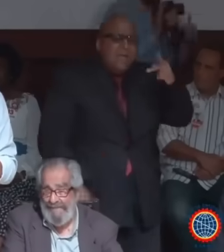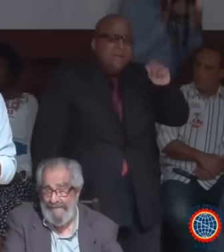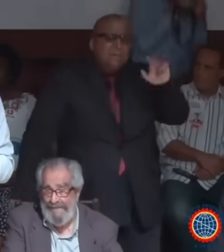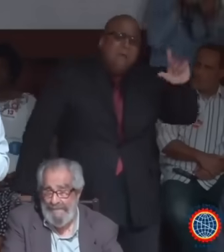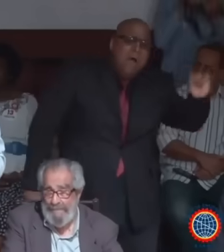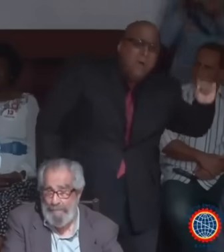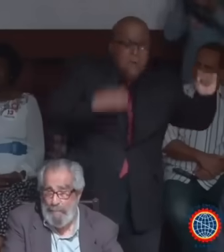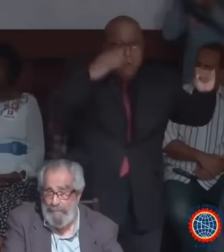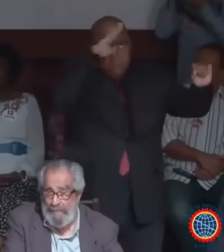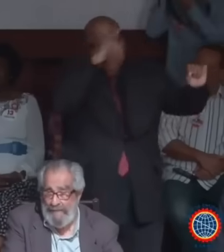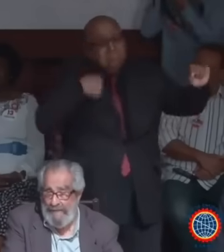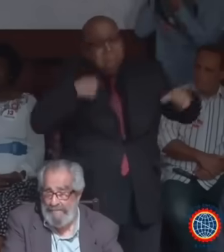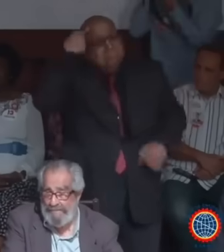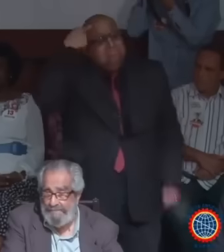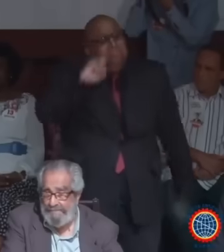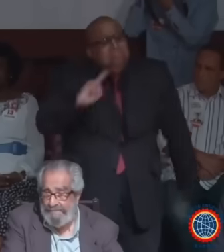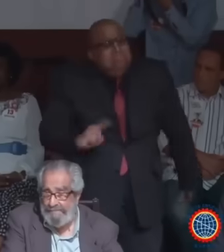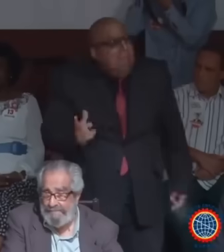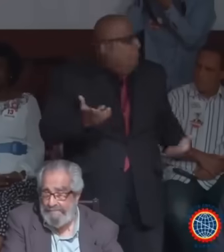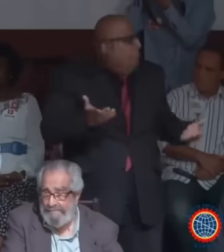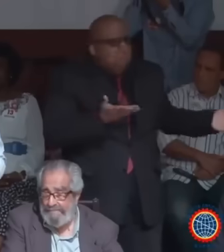presidencial.